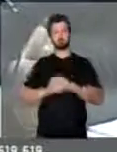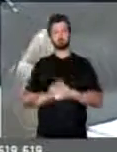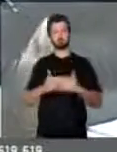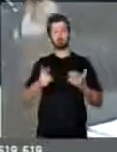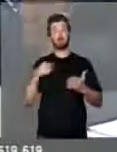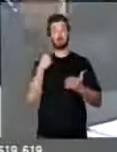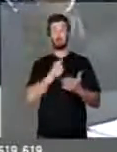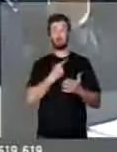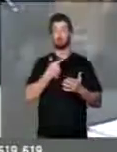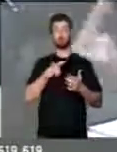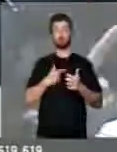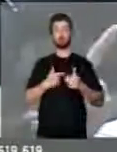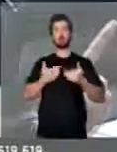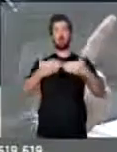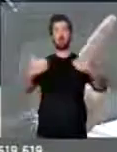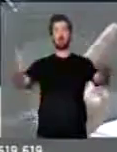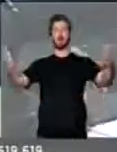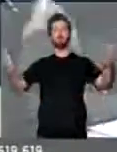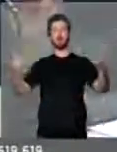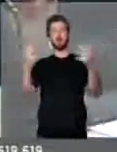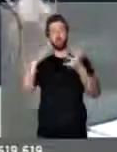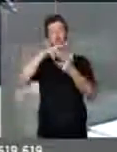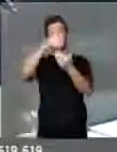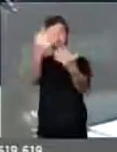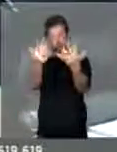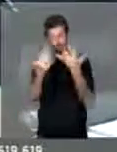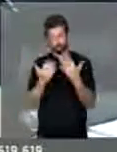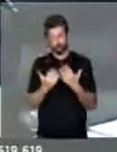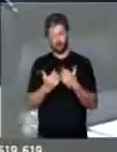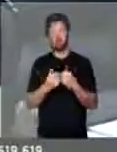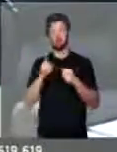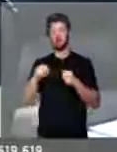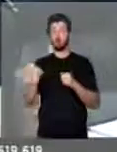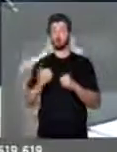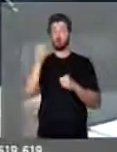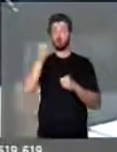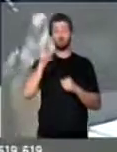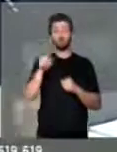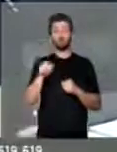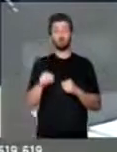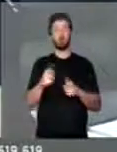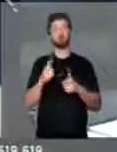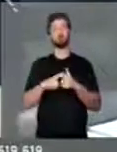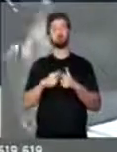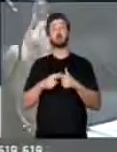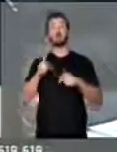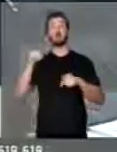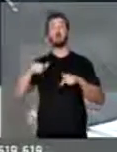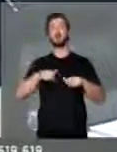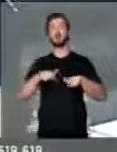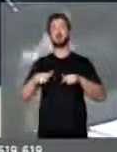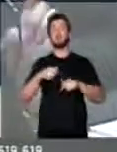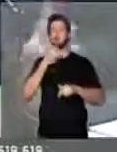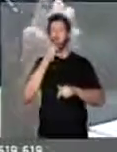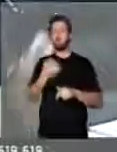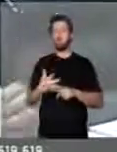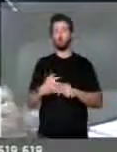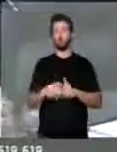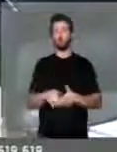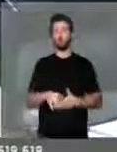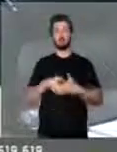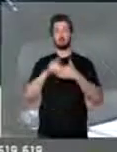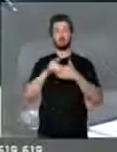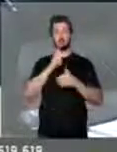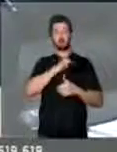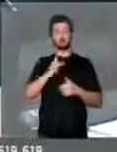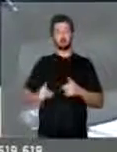que nós estamos de braços abertos para o mundo. Isso é muito importante. E isso foi graças a um trabalho muito bem feito, liderado